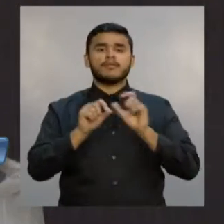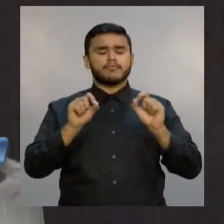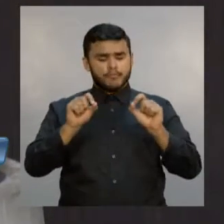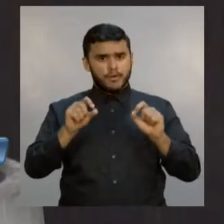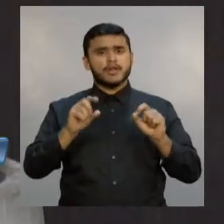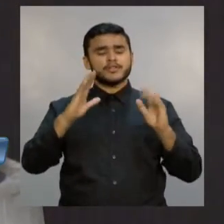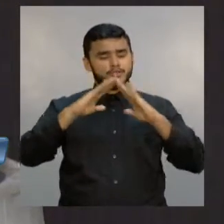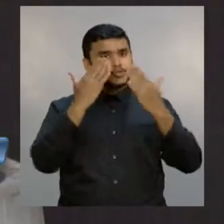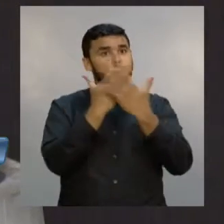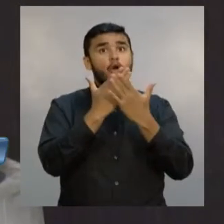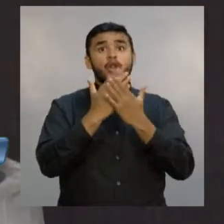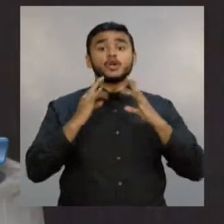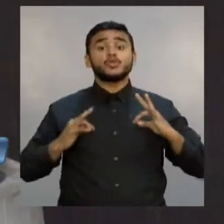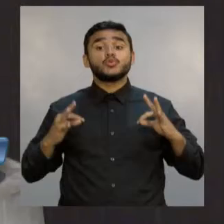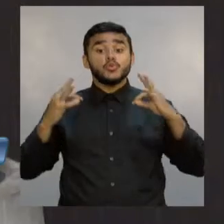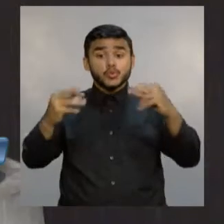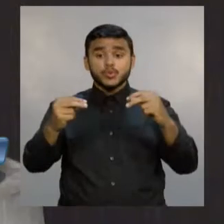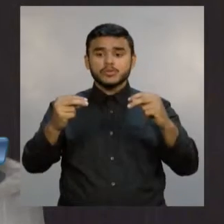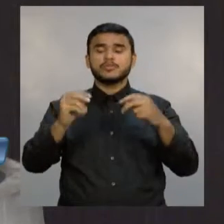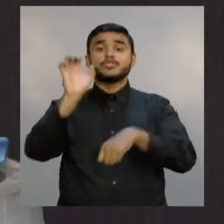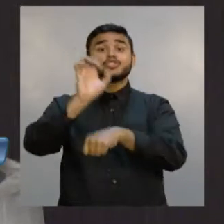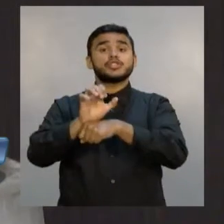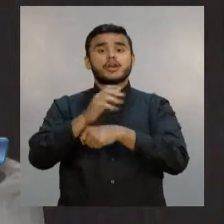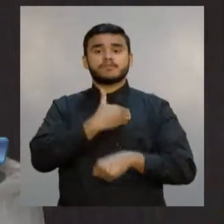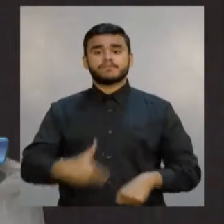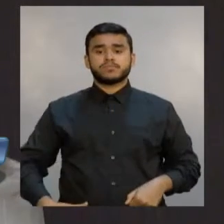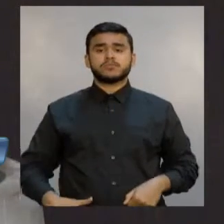do Estado do Ceará,